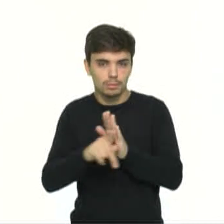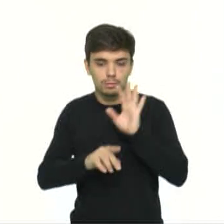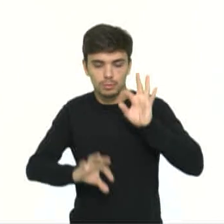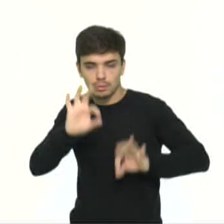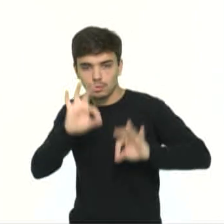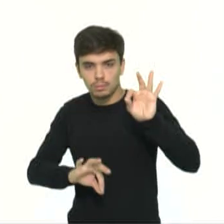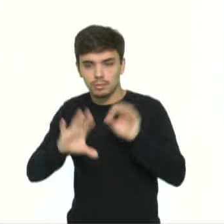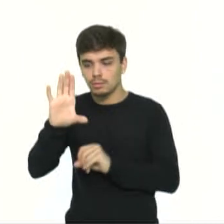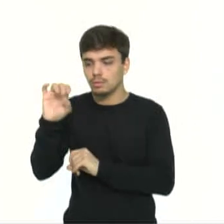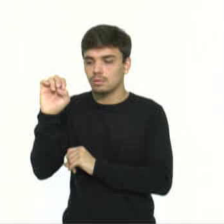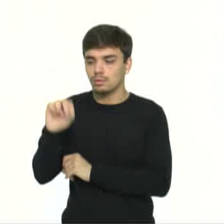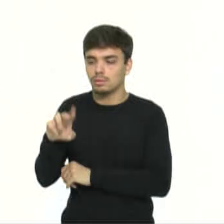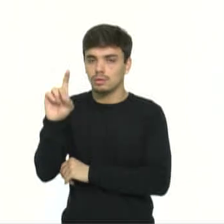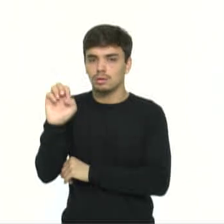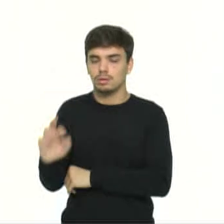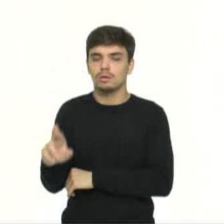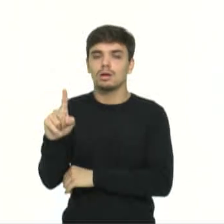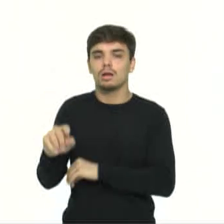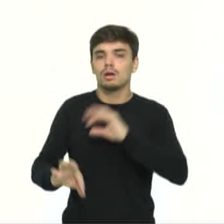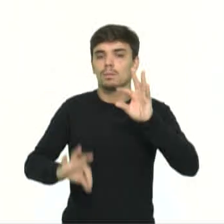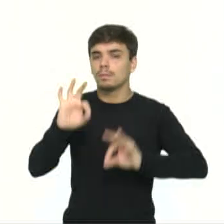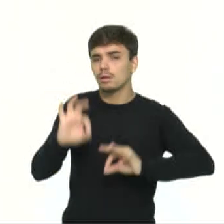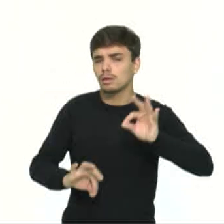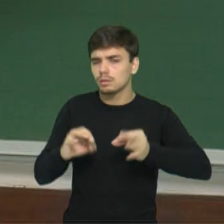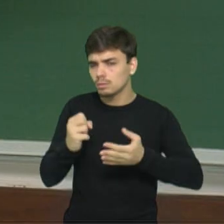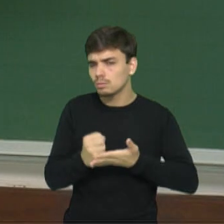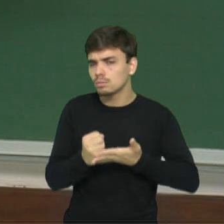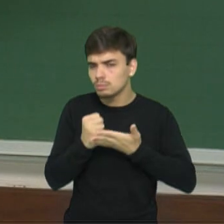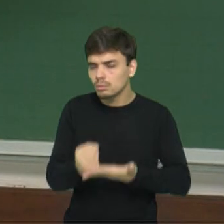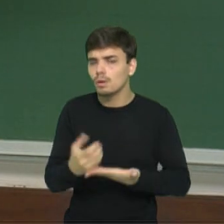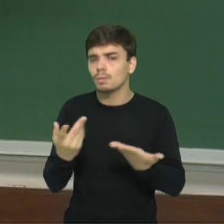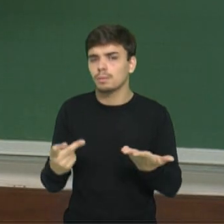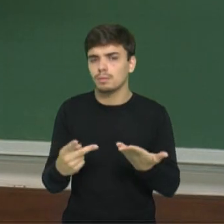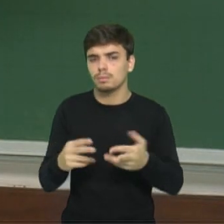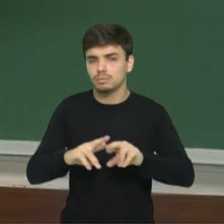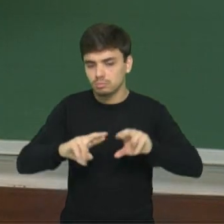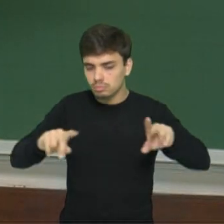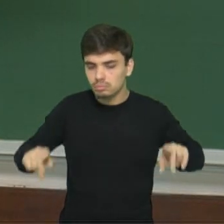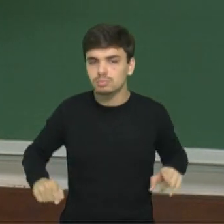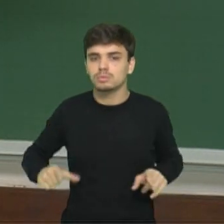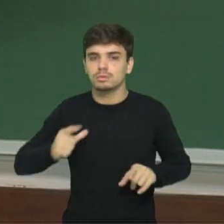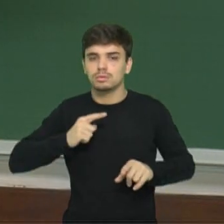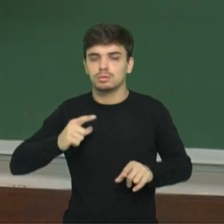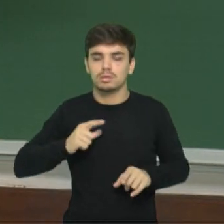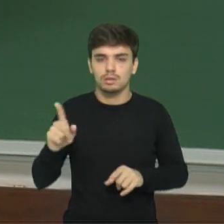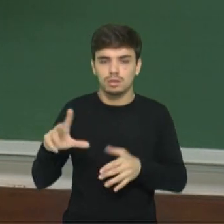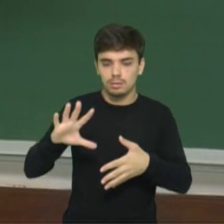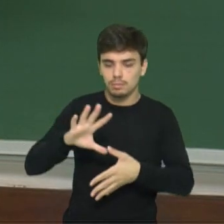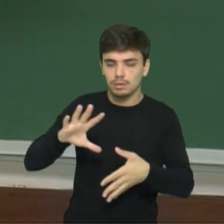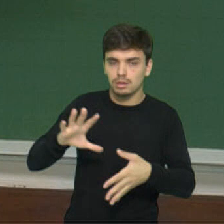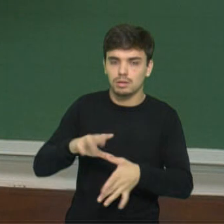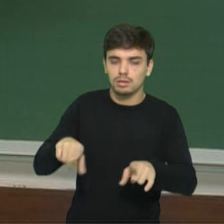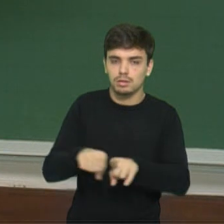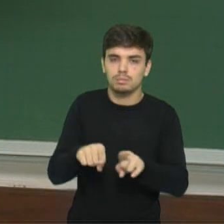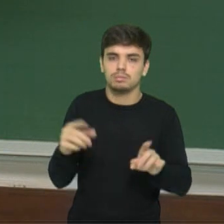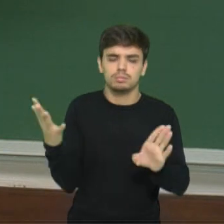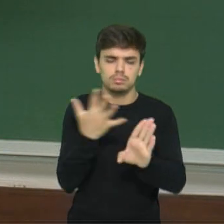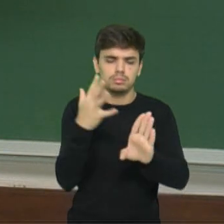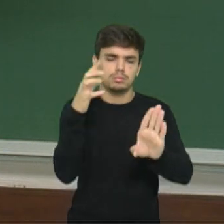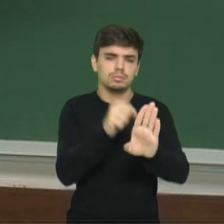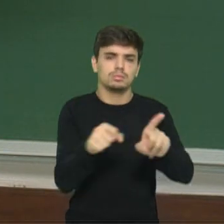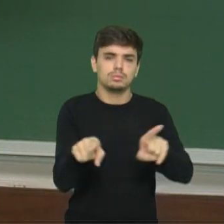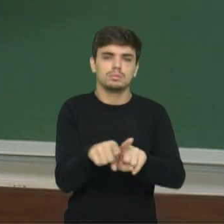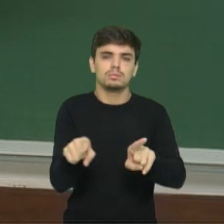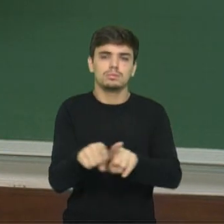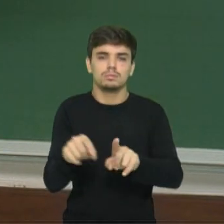que a gente acabou de ver, que é uma operação coordenada entre os diversos regimes ditatoriais da América na perseguição de presos